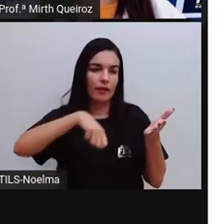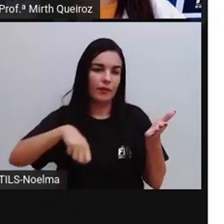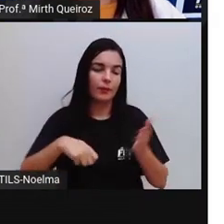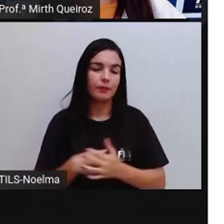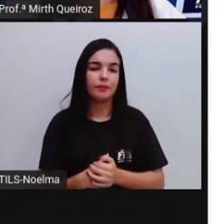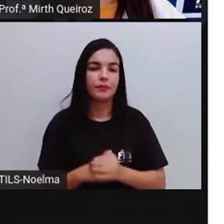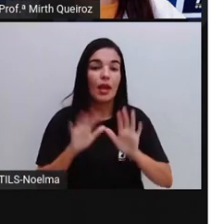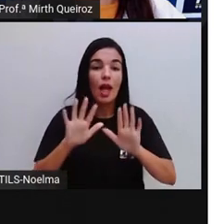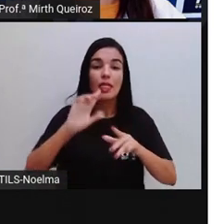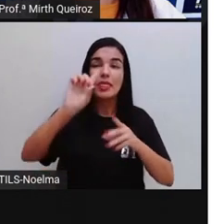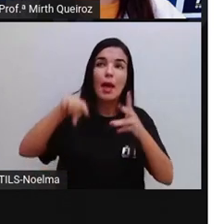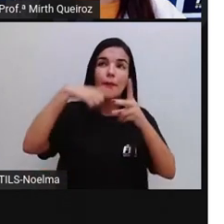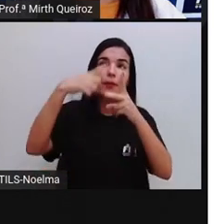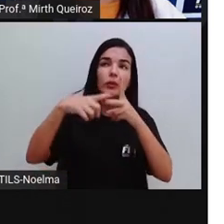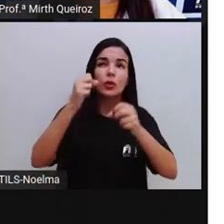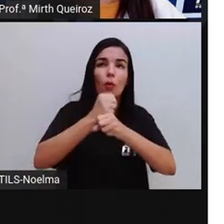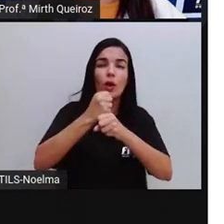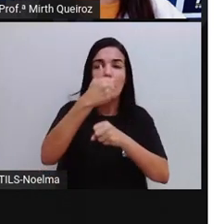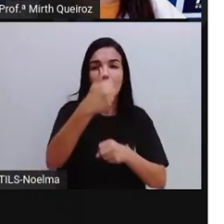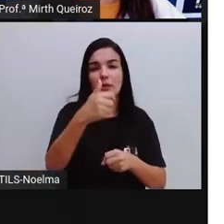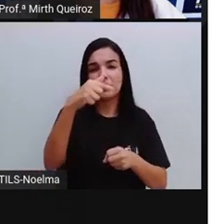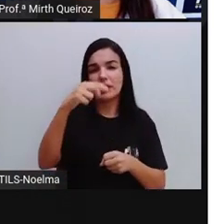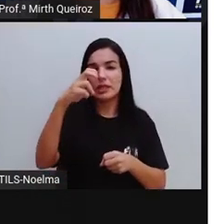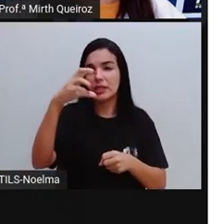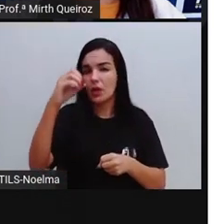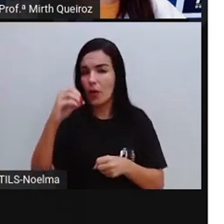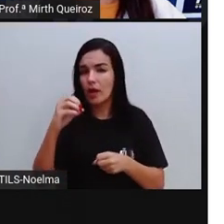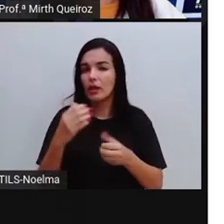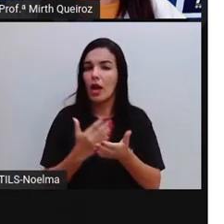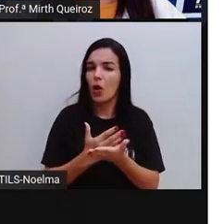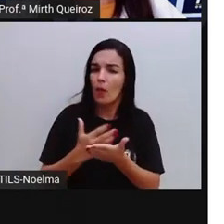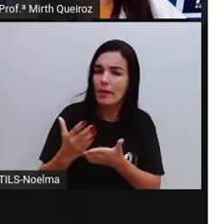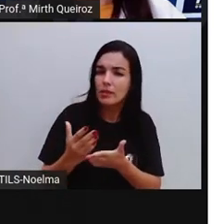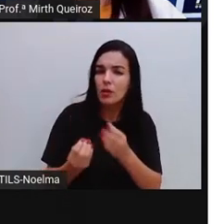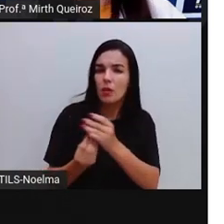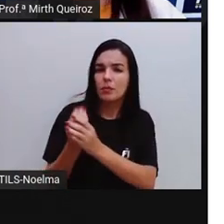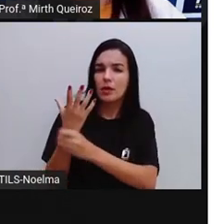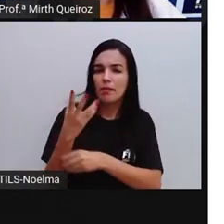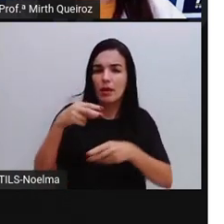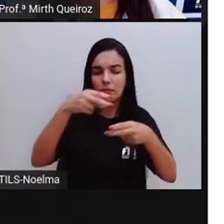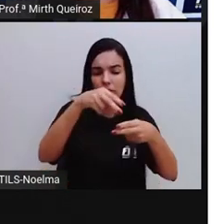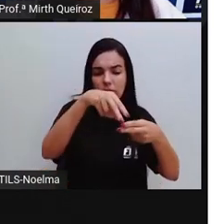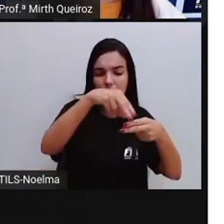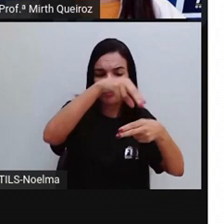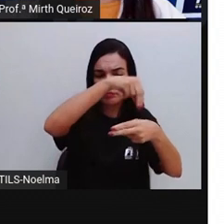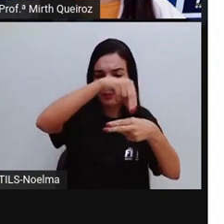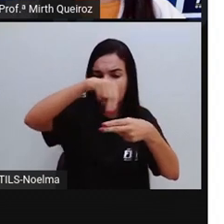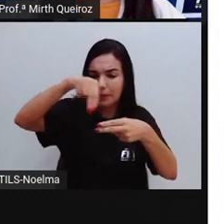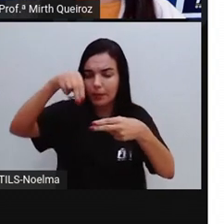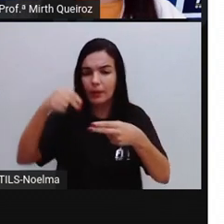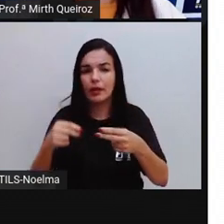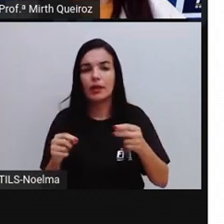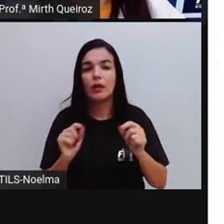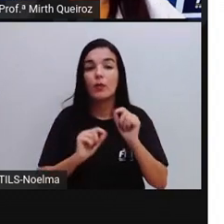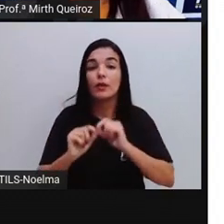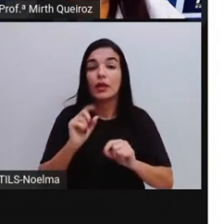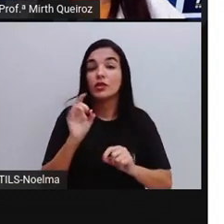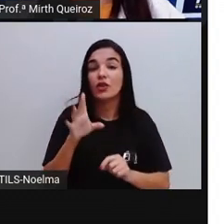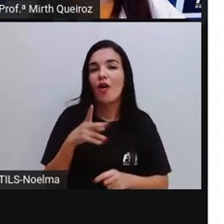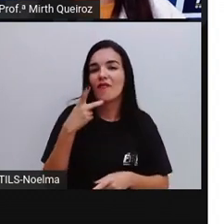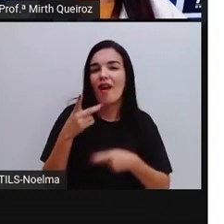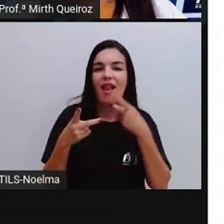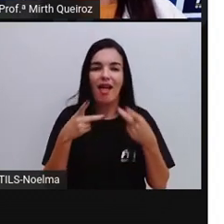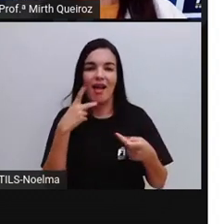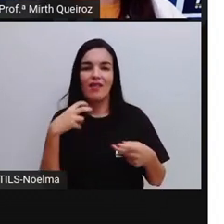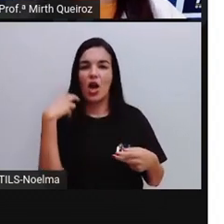de 1750, é que apareceram os primeiros vates de literatura de cordel, que acontecia na forma oral, né? Pessoas